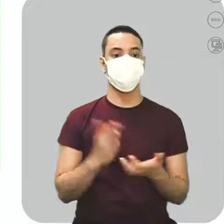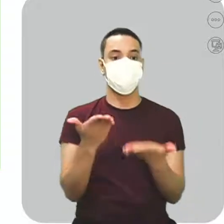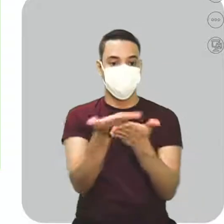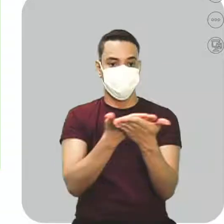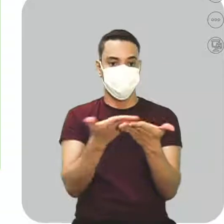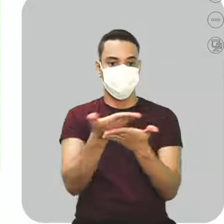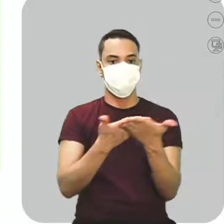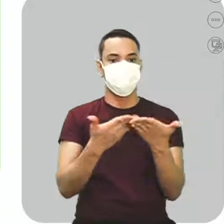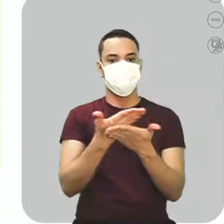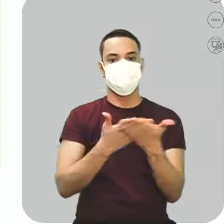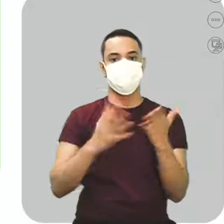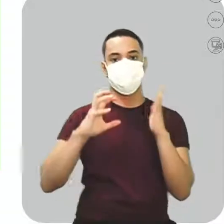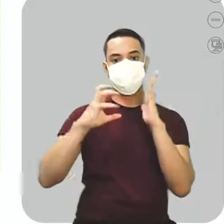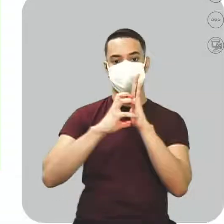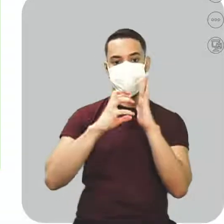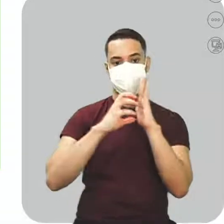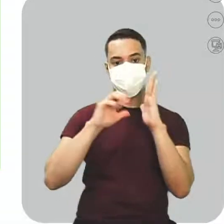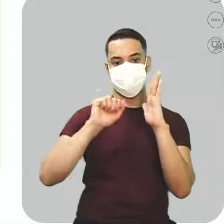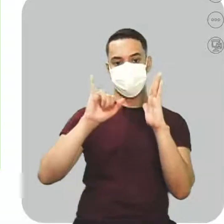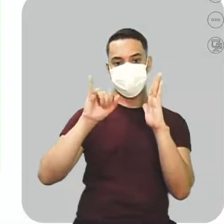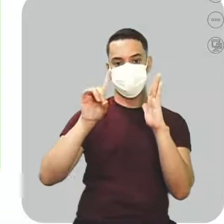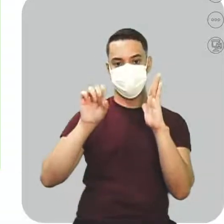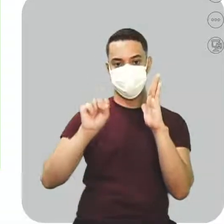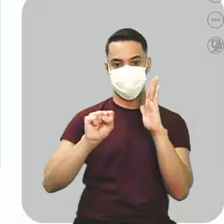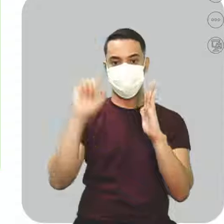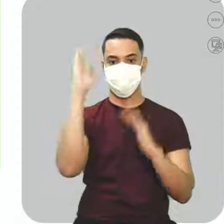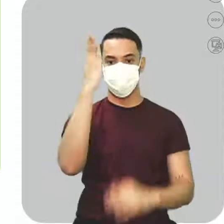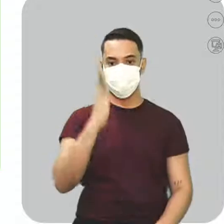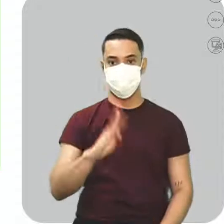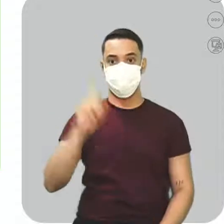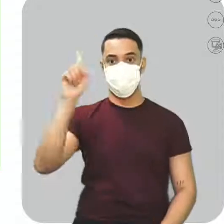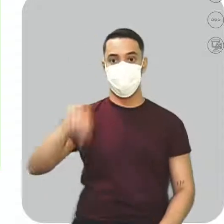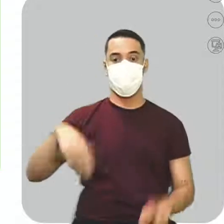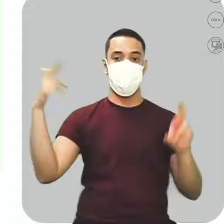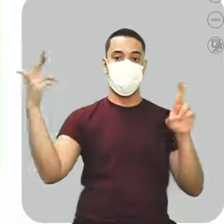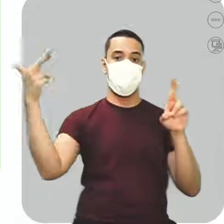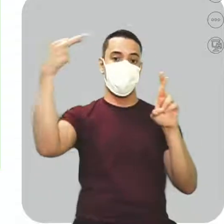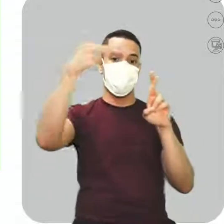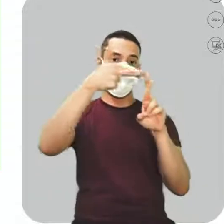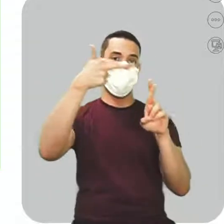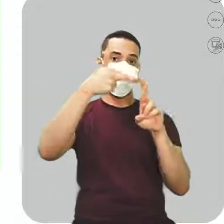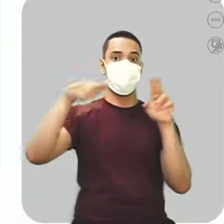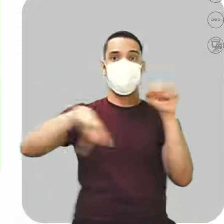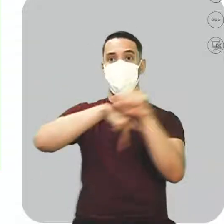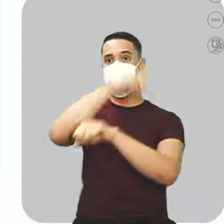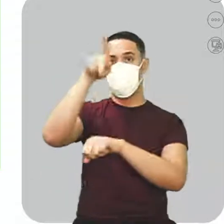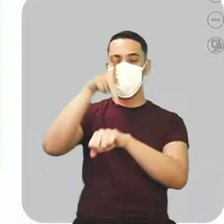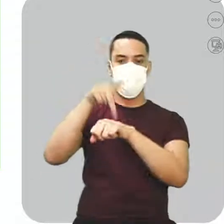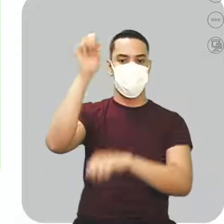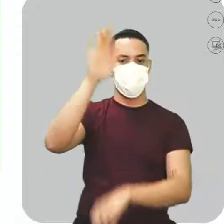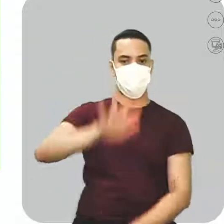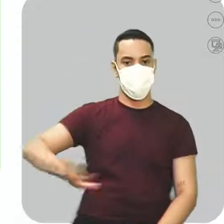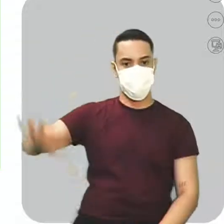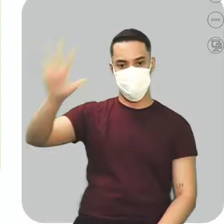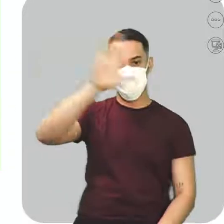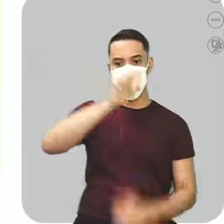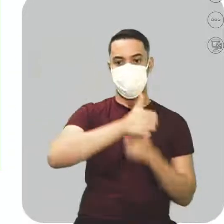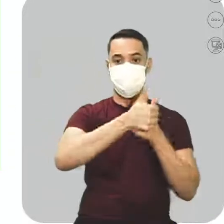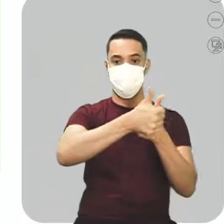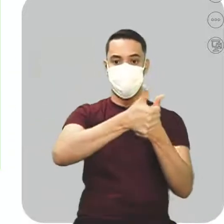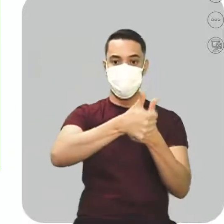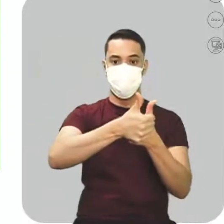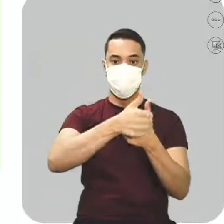no Brasil é referência para todos os outros países, conforme afirmou o doutor